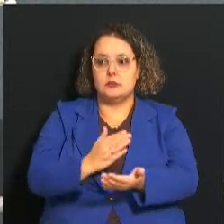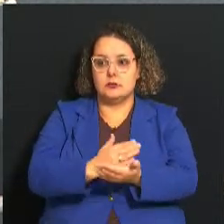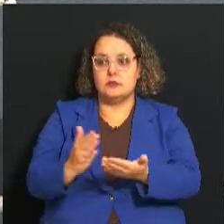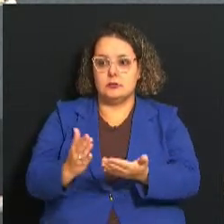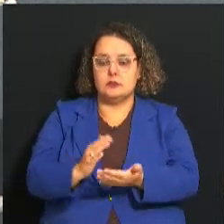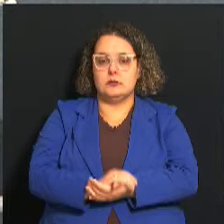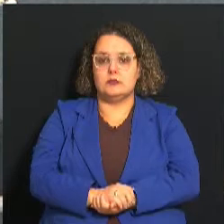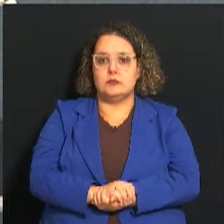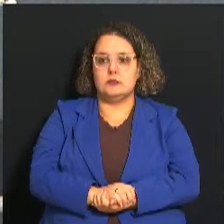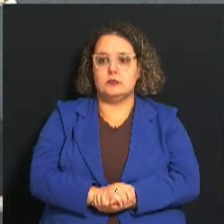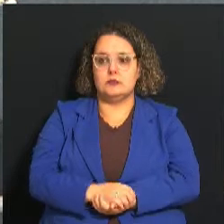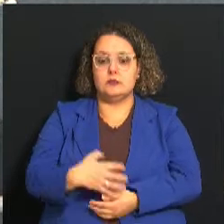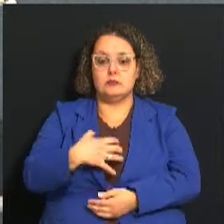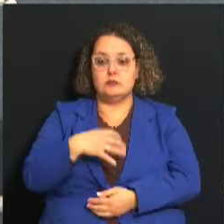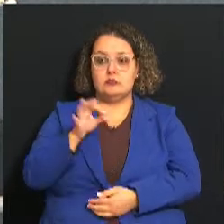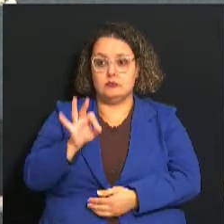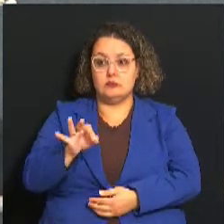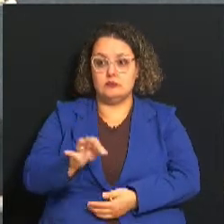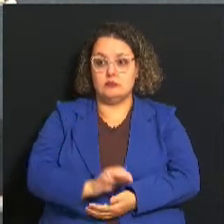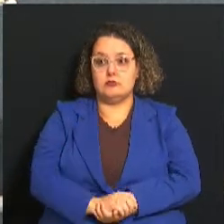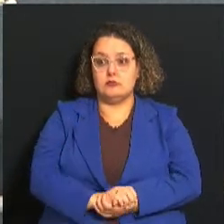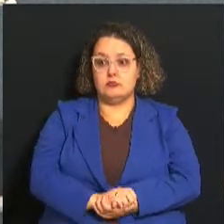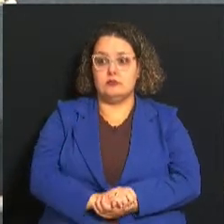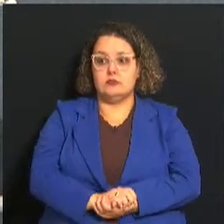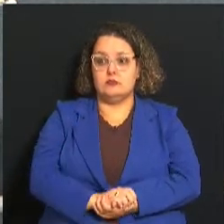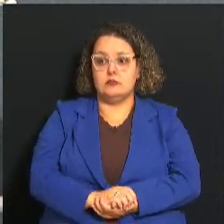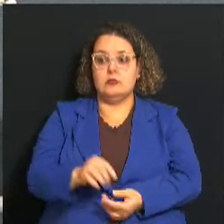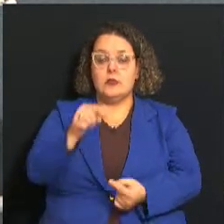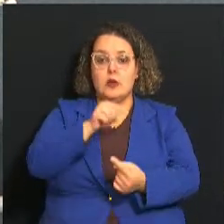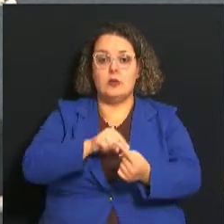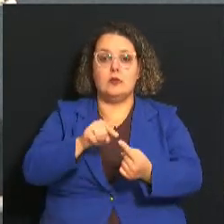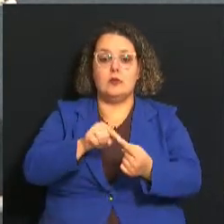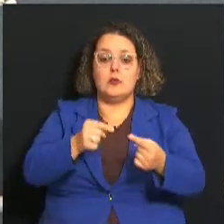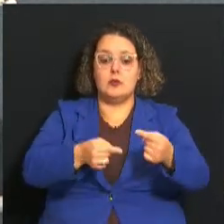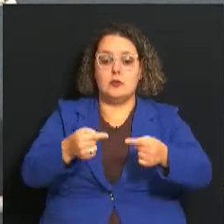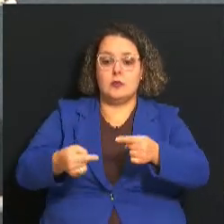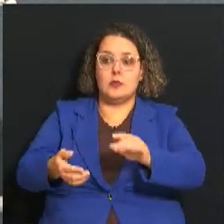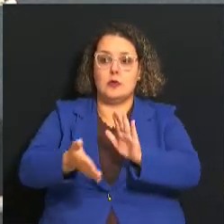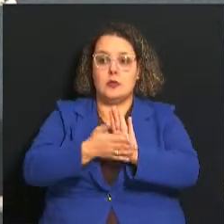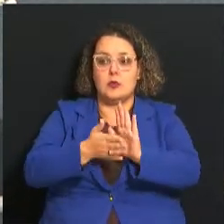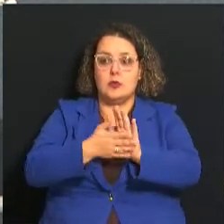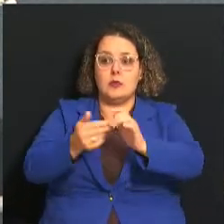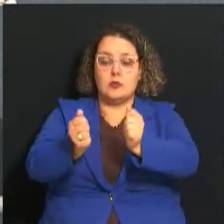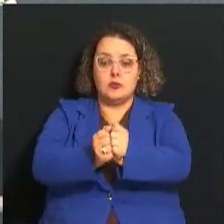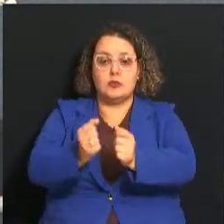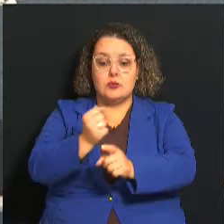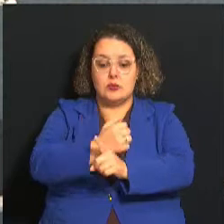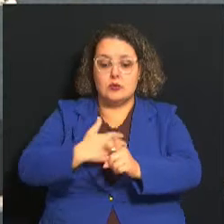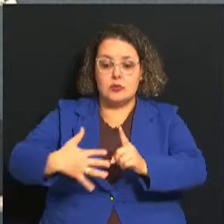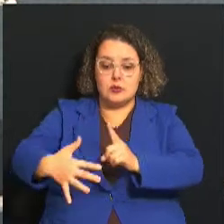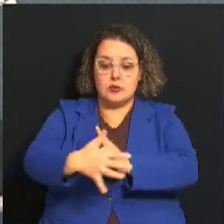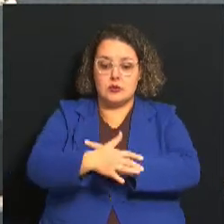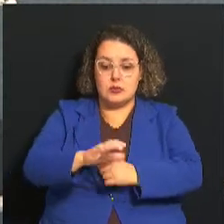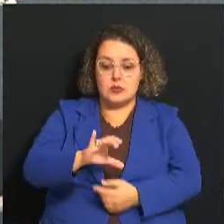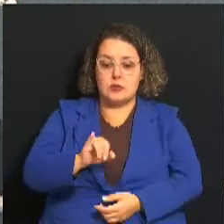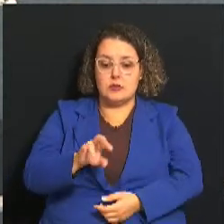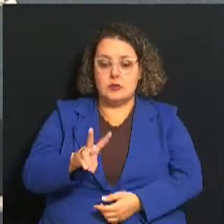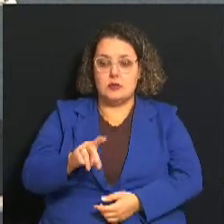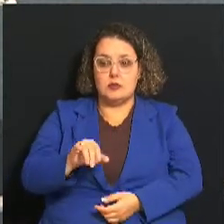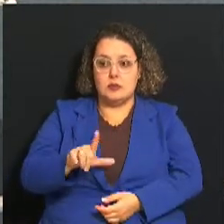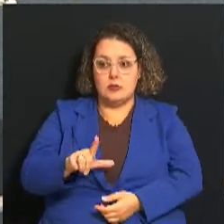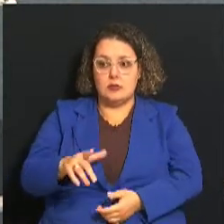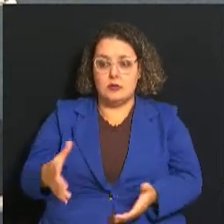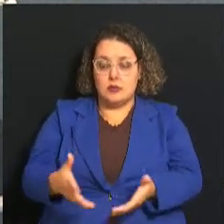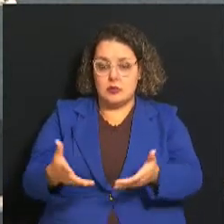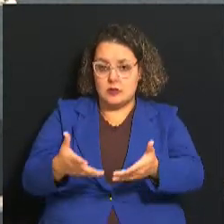modo correto, fala que o objetivo é discutir e propor conjuntamente com a sociedade civil iniciativas